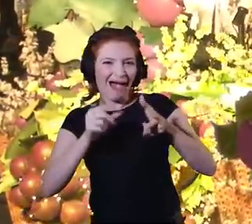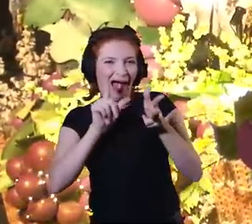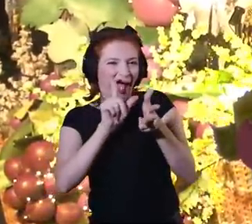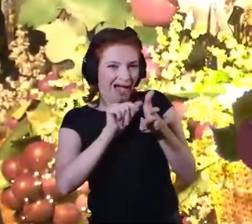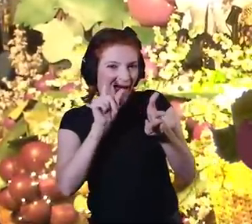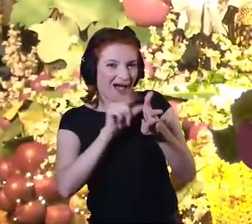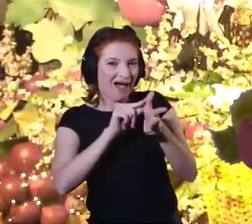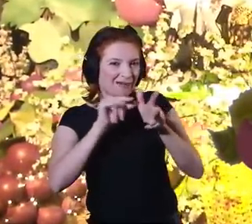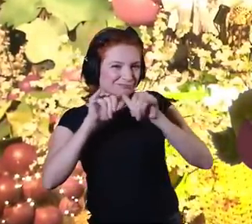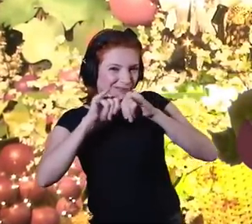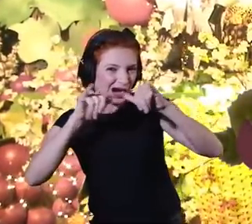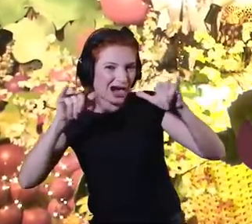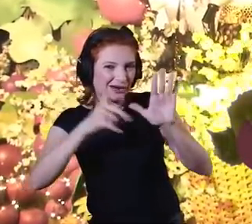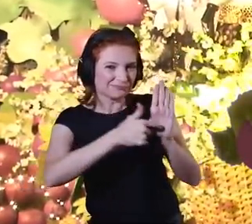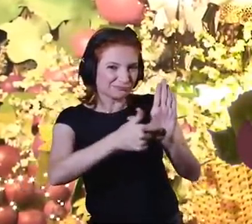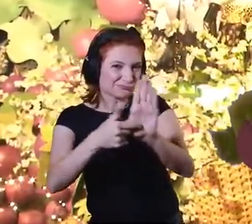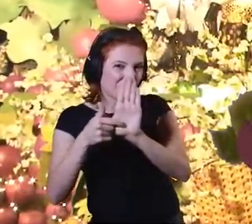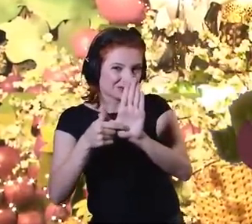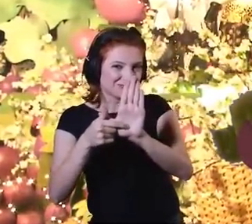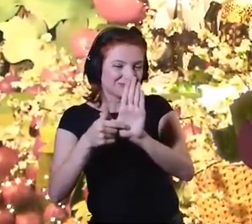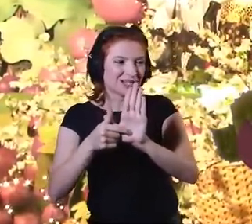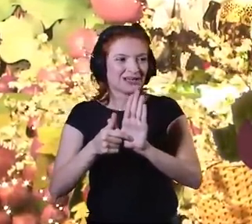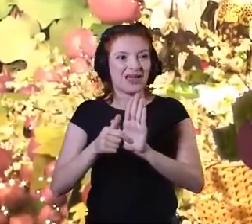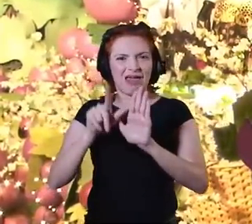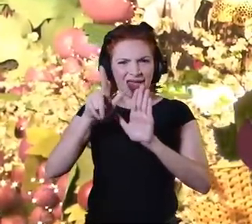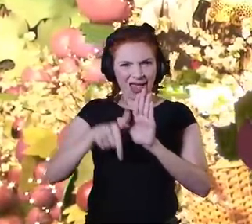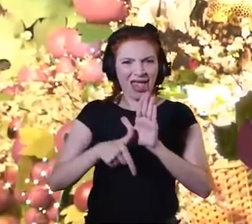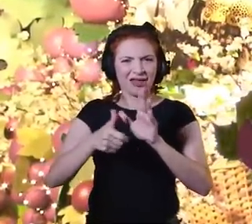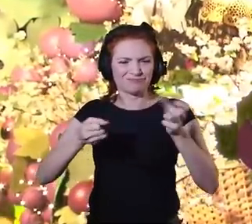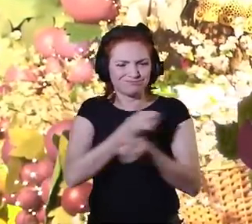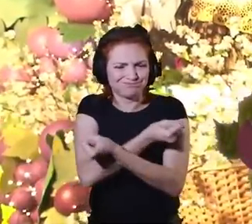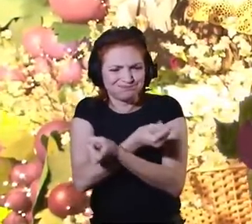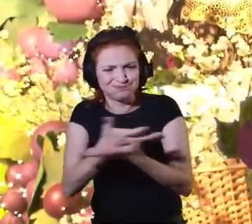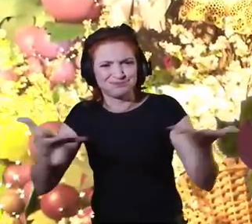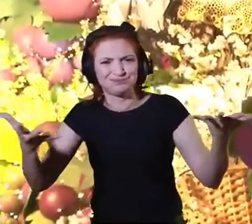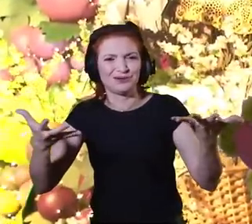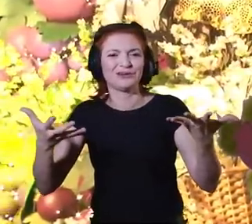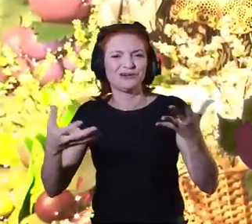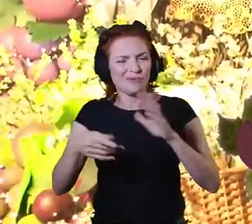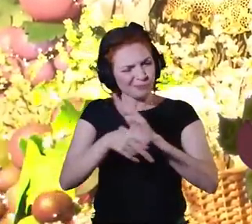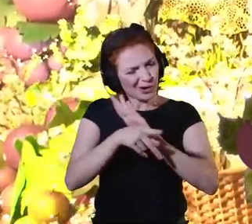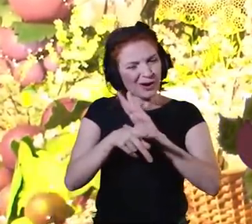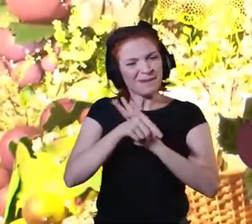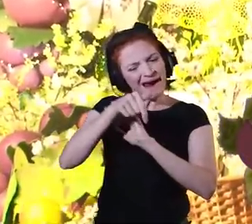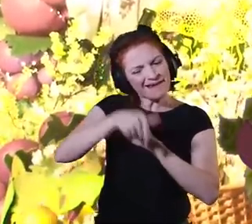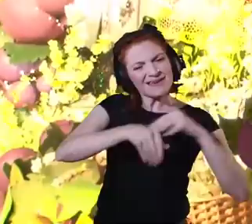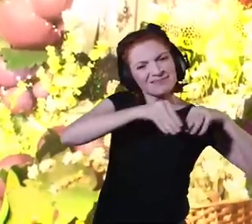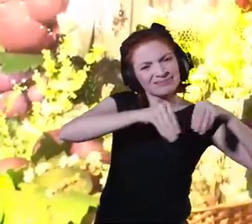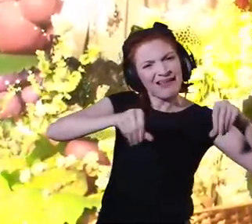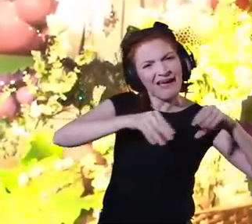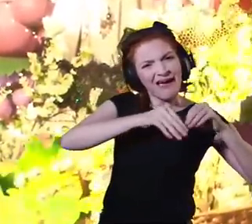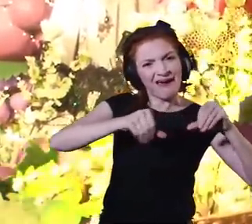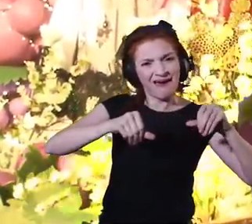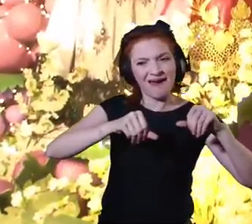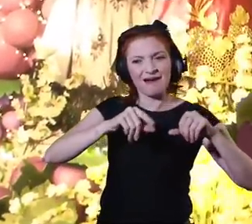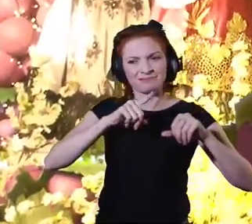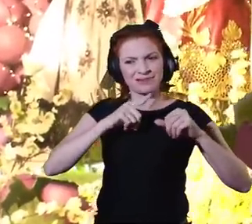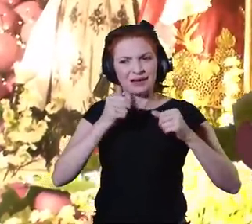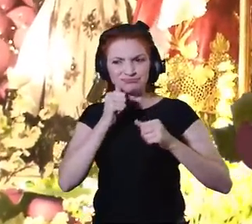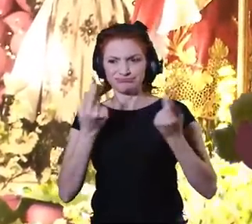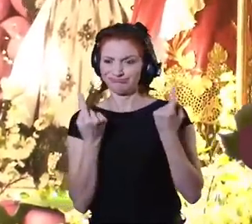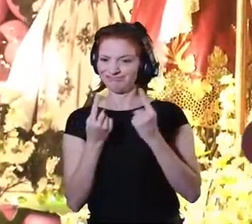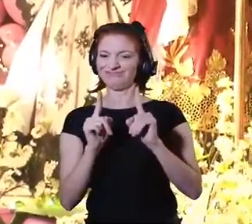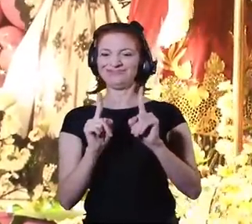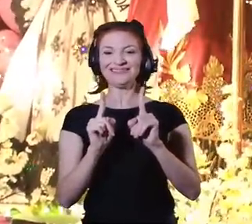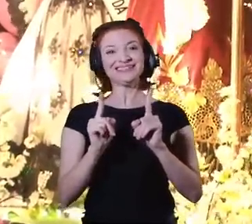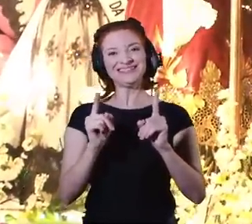TV Festa da Uva. Fartura, frutos desta terra. E estão ali as embaixatrizes, todas muito